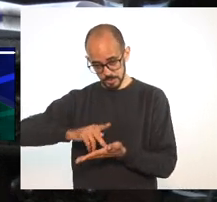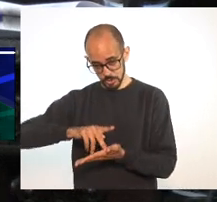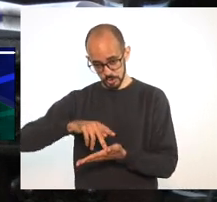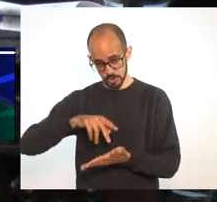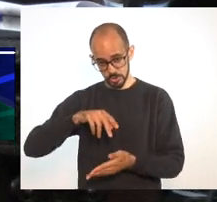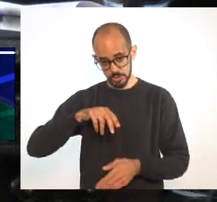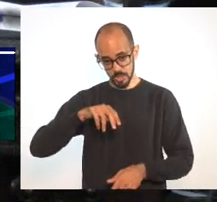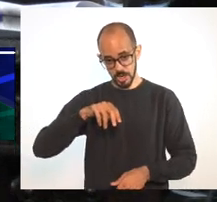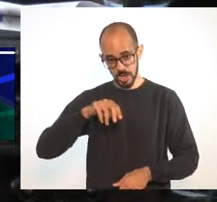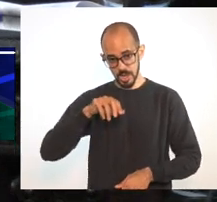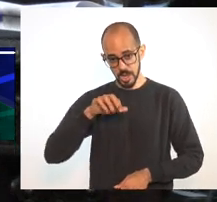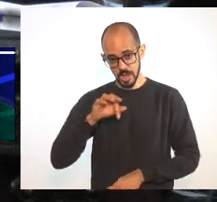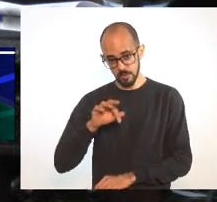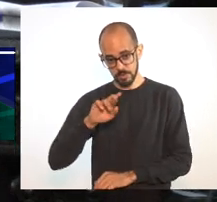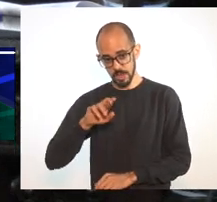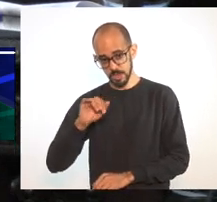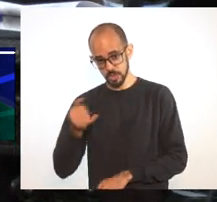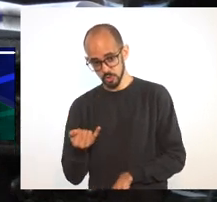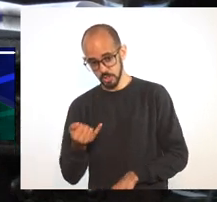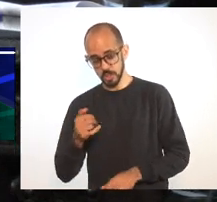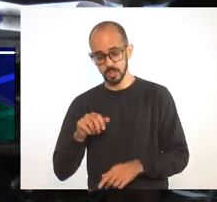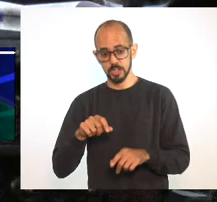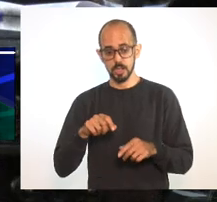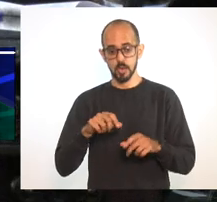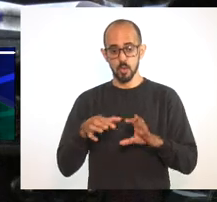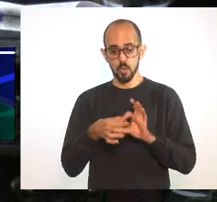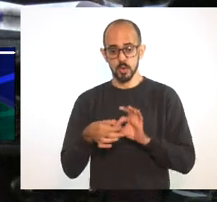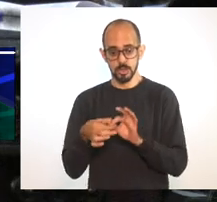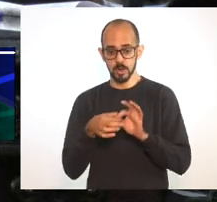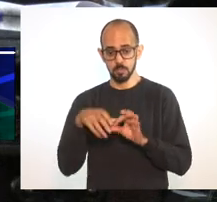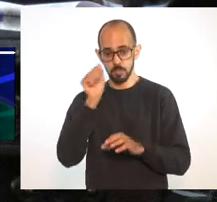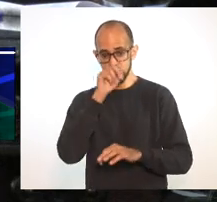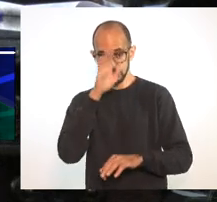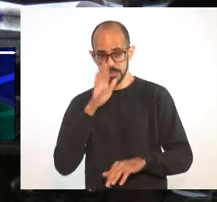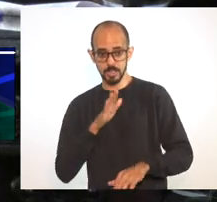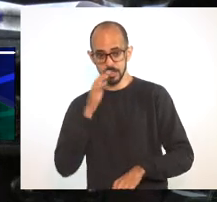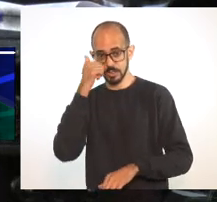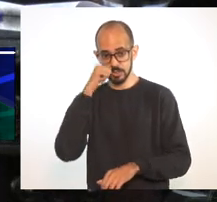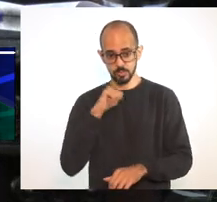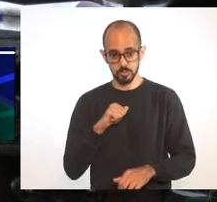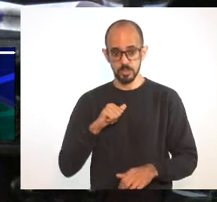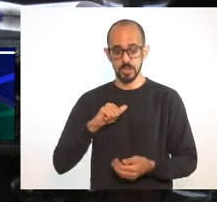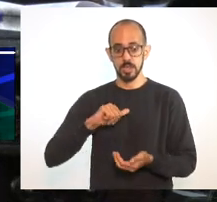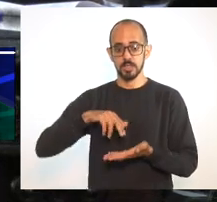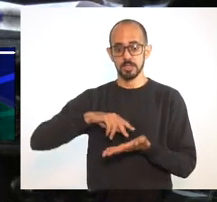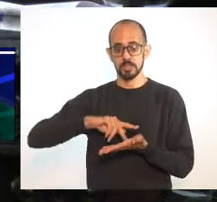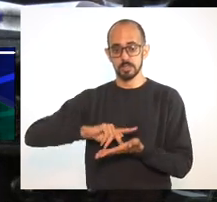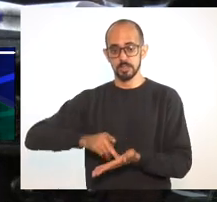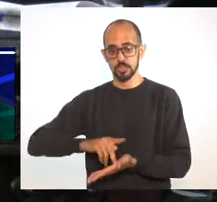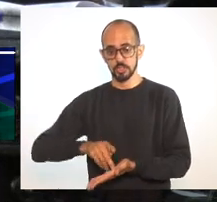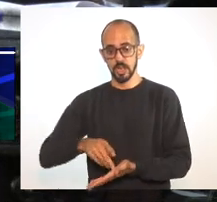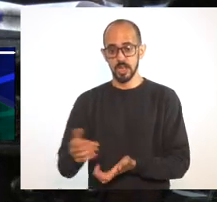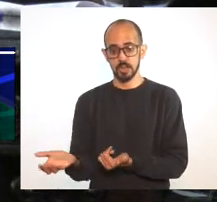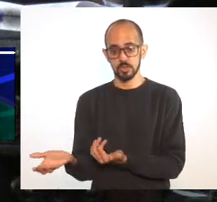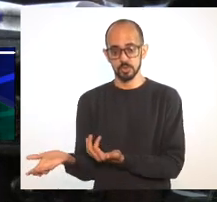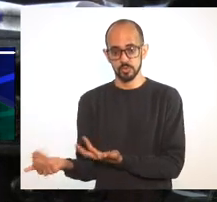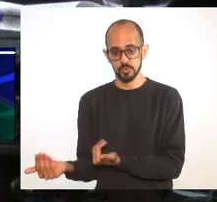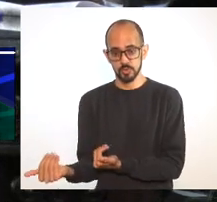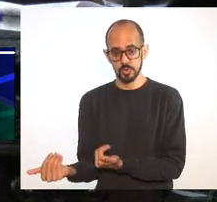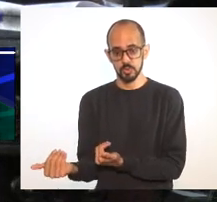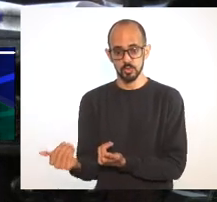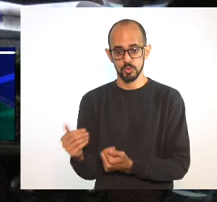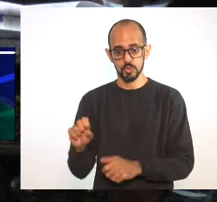UBM, União Brasileira de Mulheres, Sinti Saúde, União da Juventude